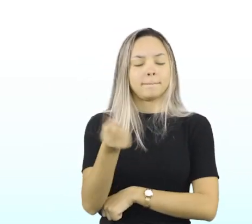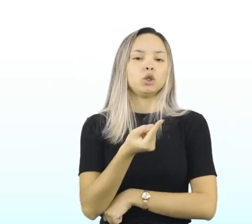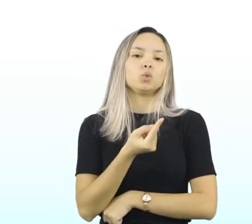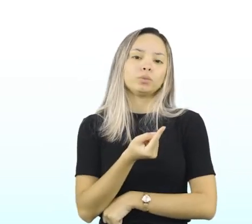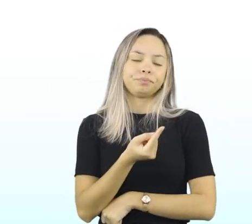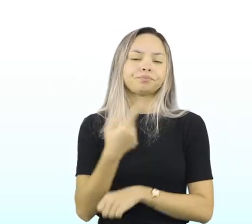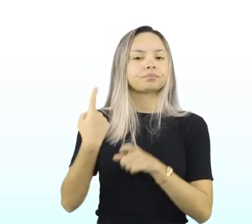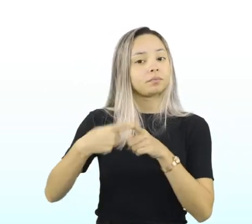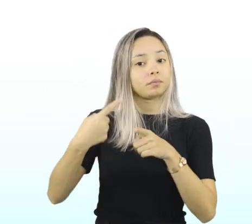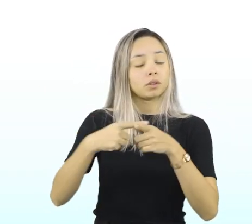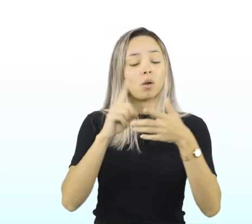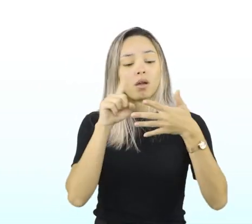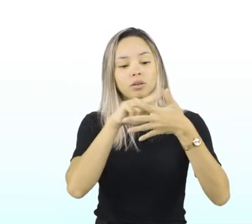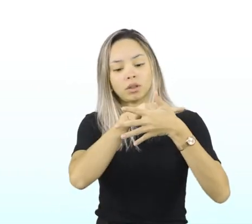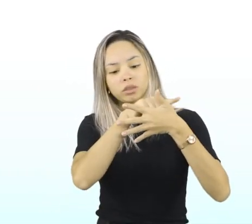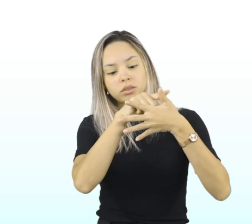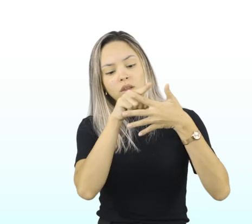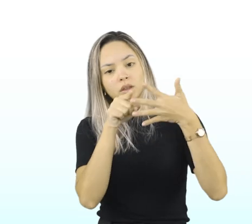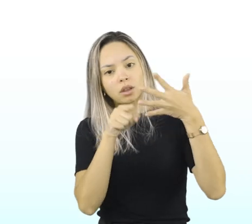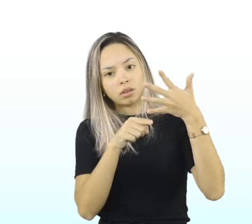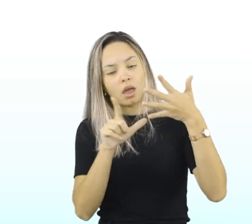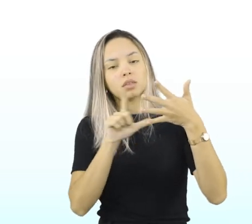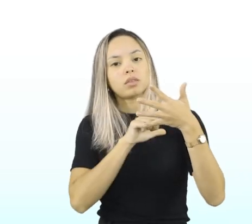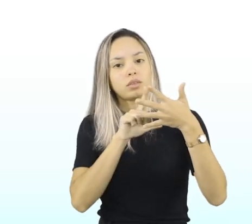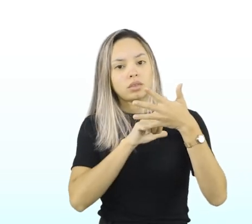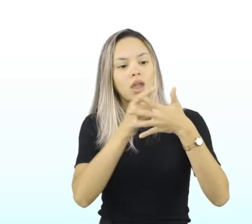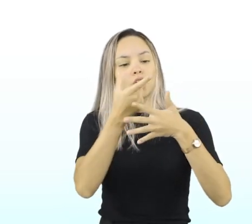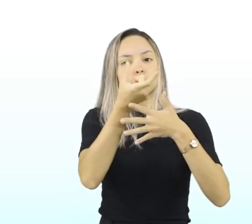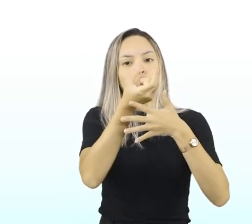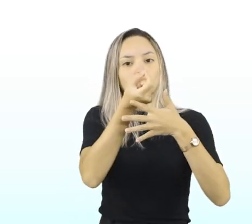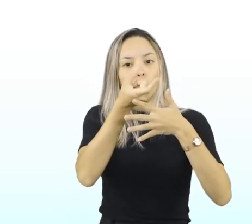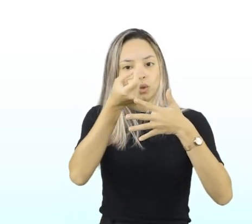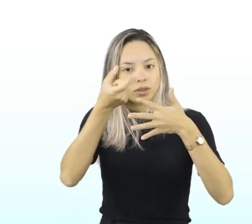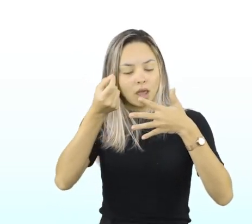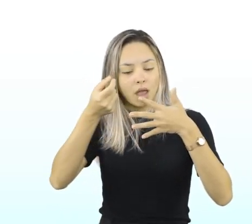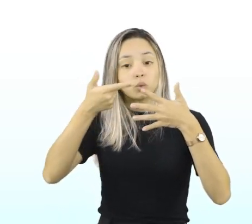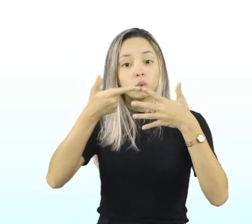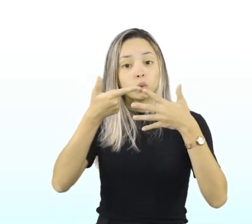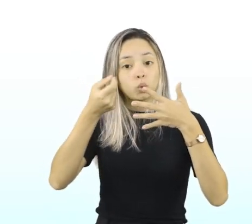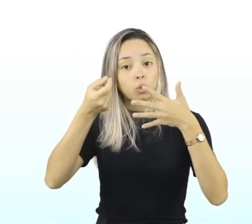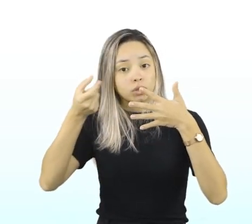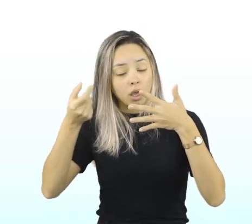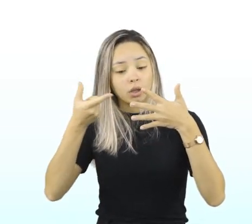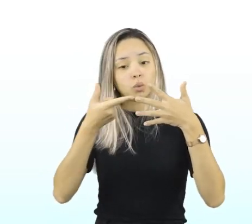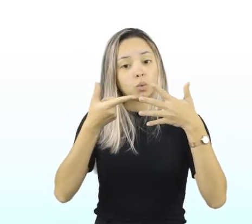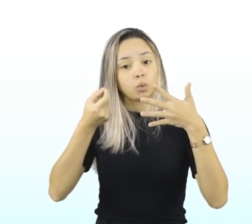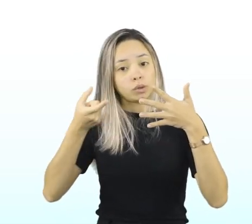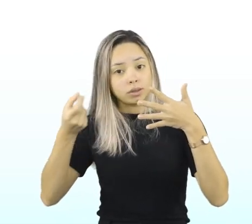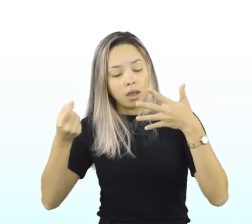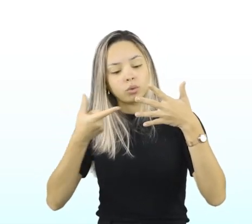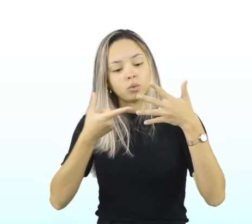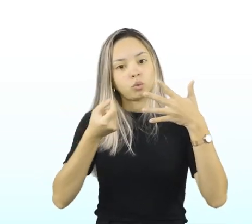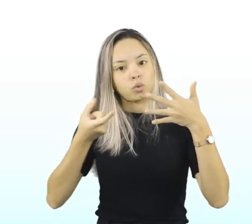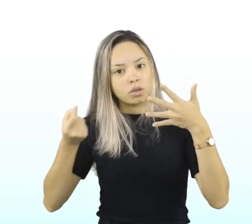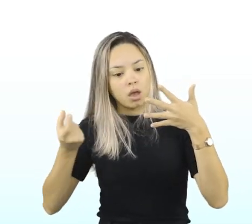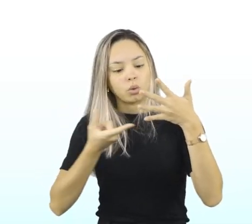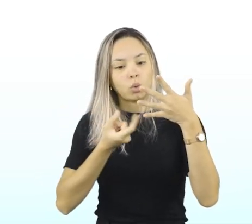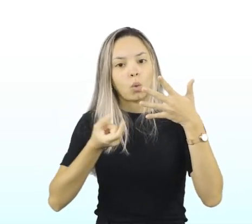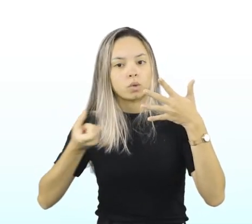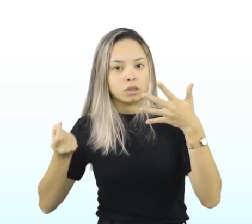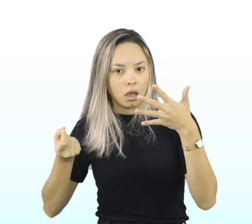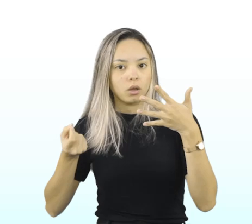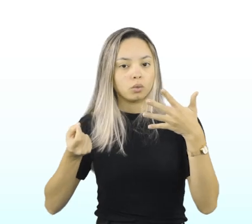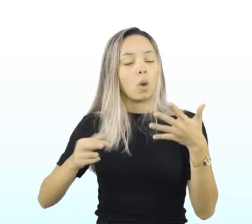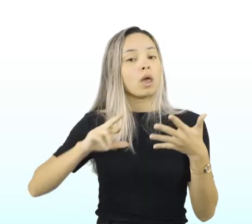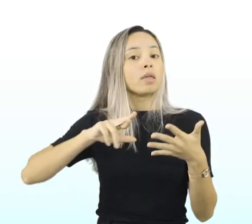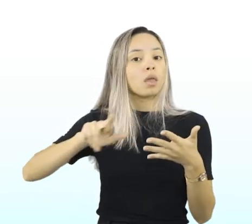1000. Por quê? As 5 competências, cada competência vale de 0 a 200. Se você consegue, não